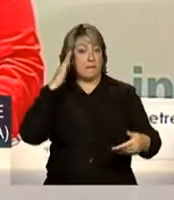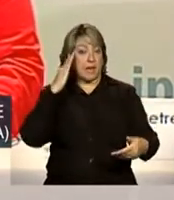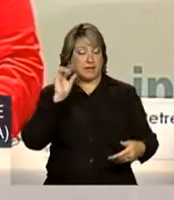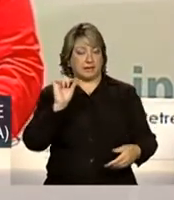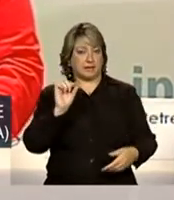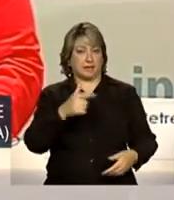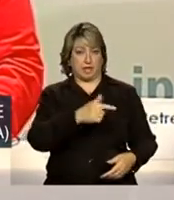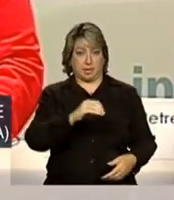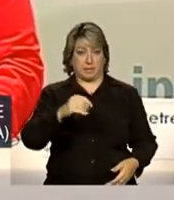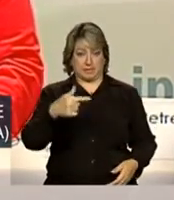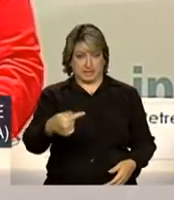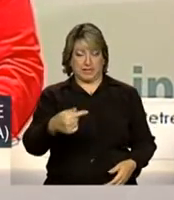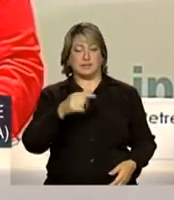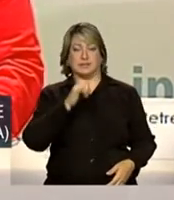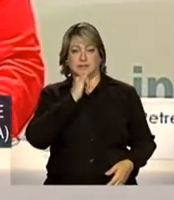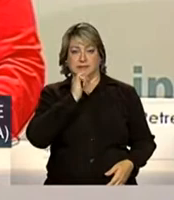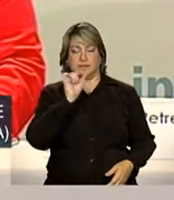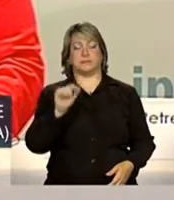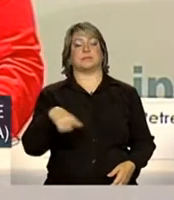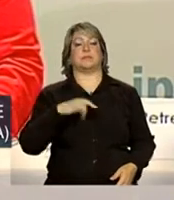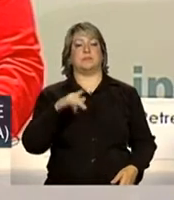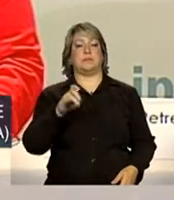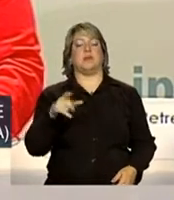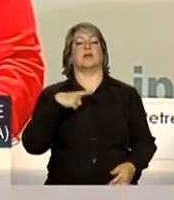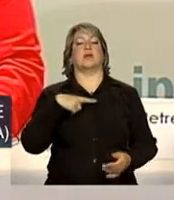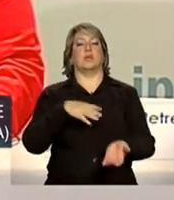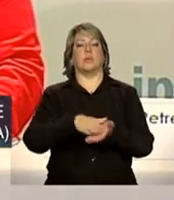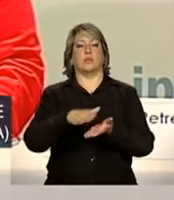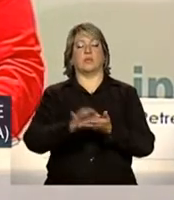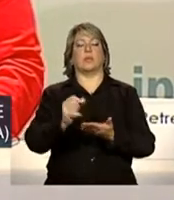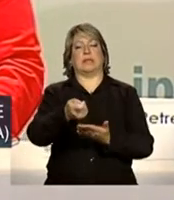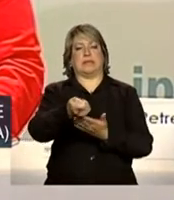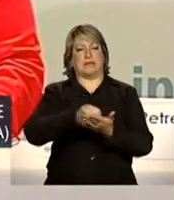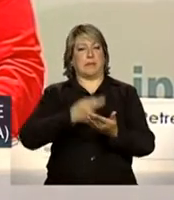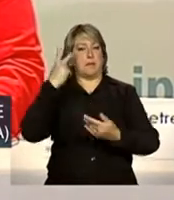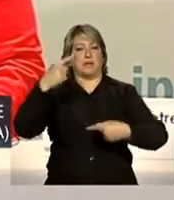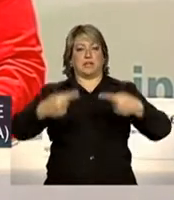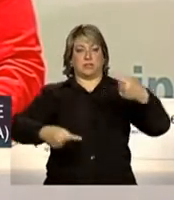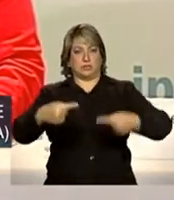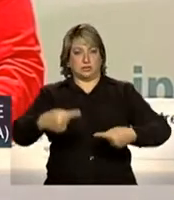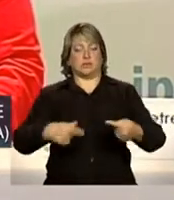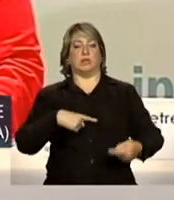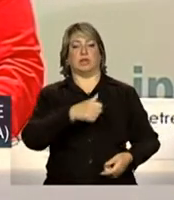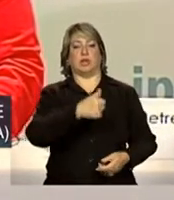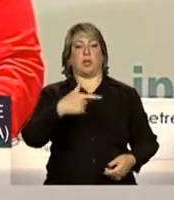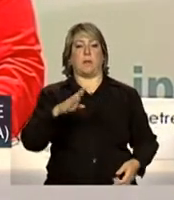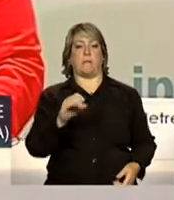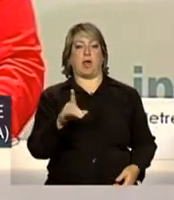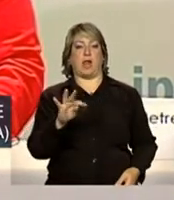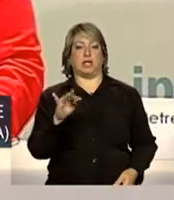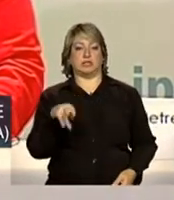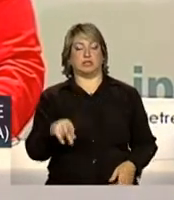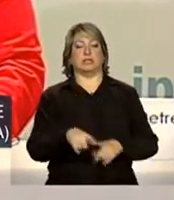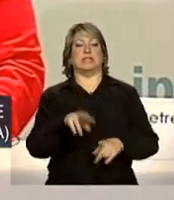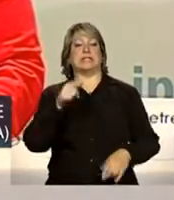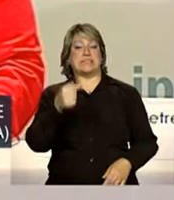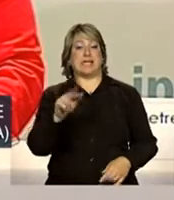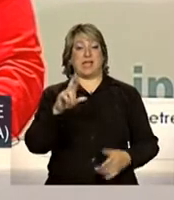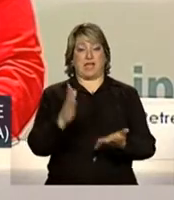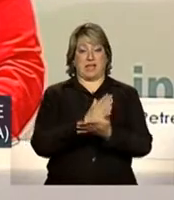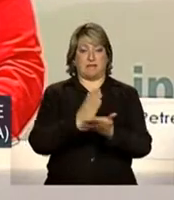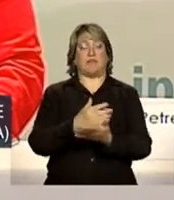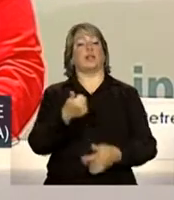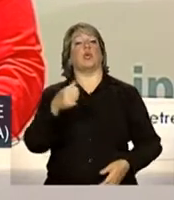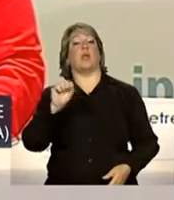em 2007, o IPEA havia publicado 67 textos para discussão, 12 boletins, 7 revistas e